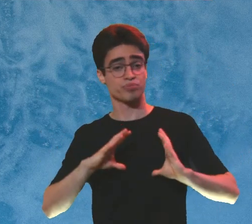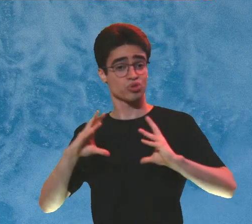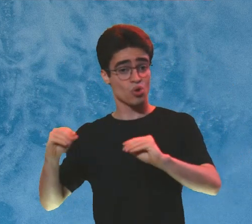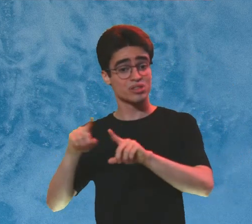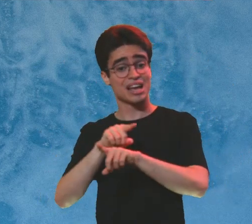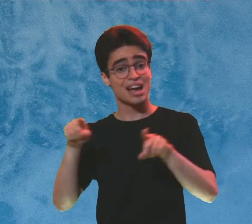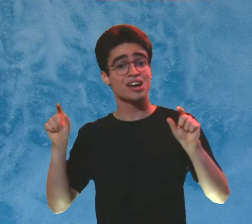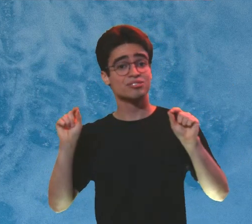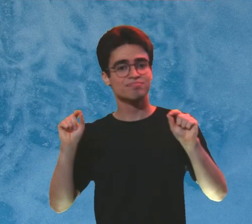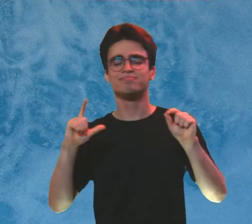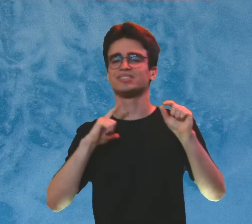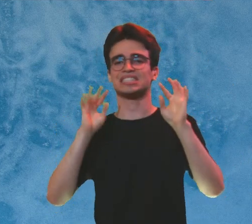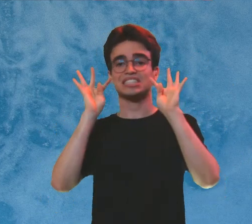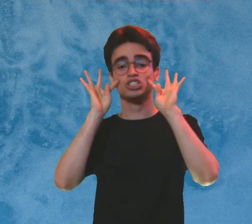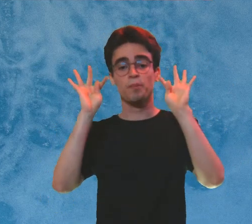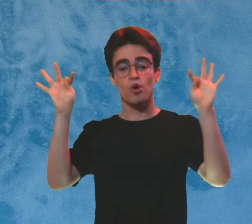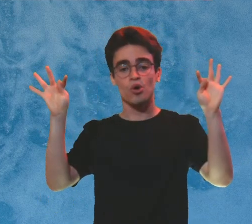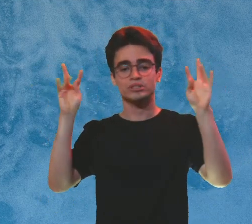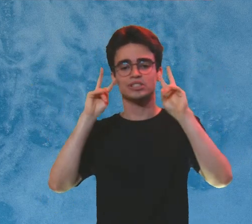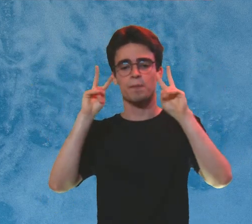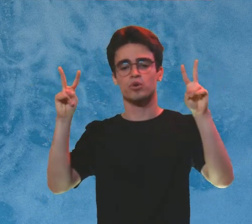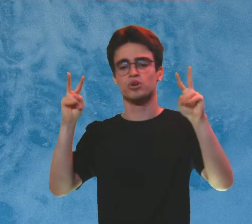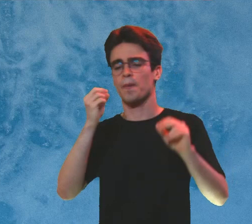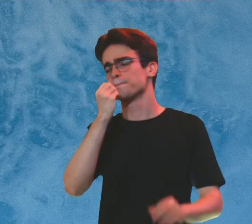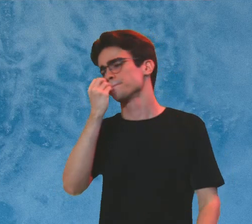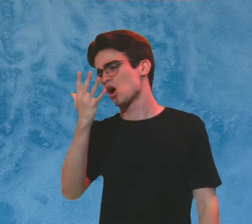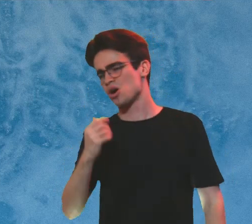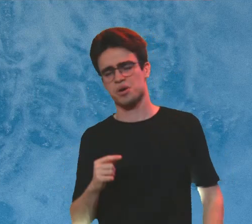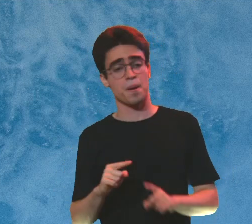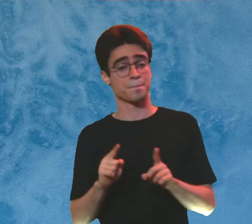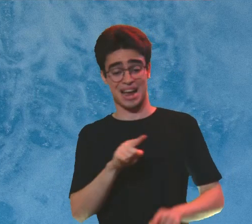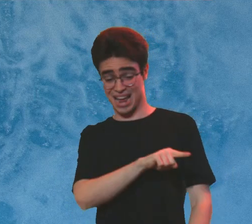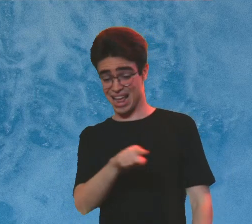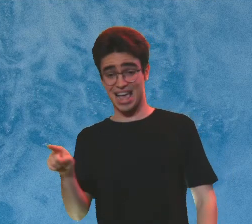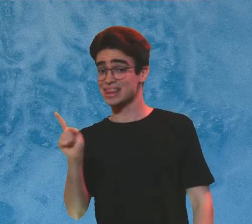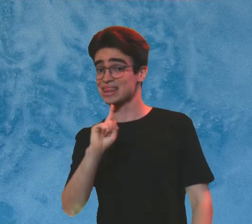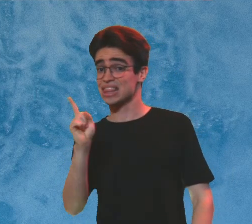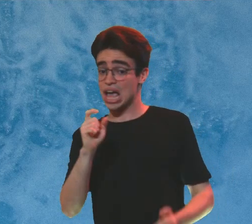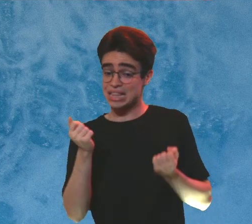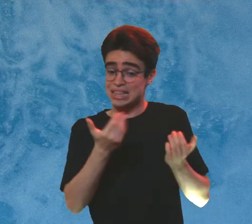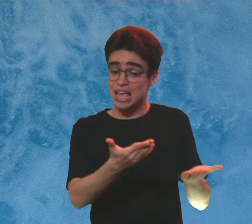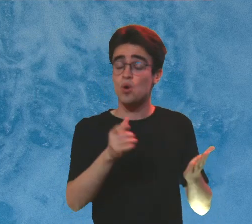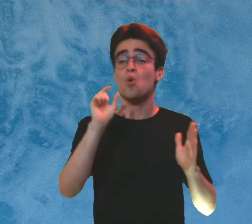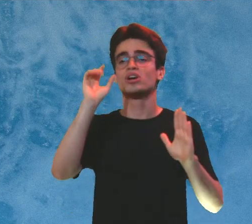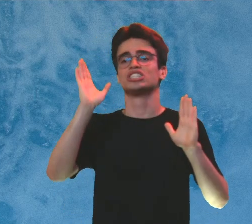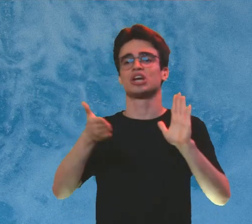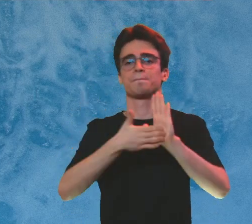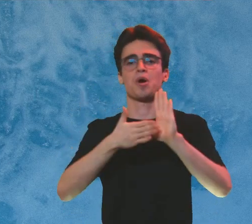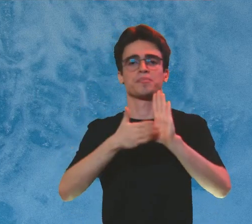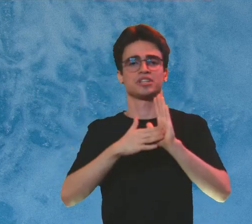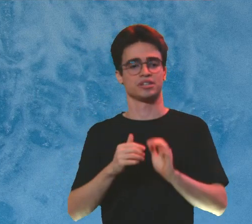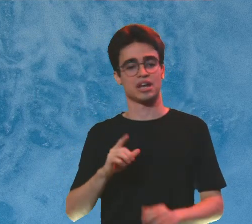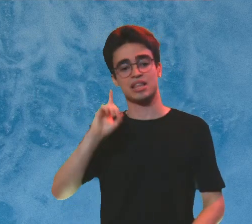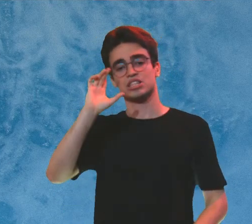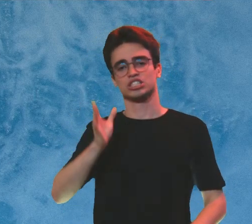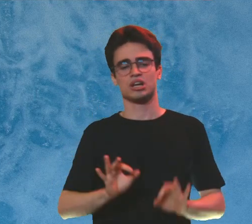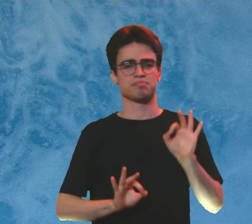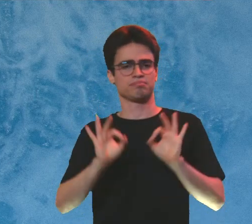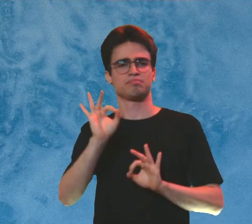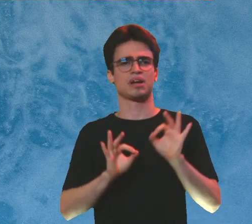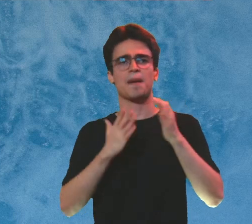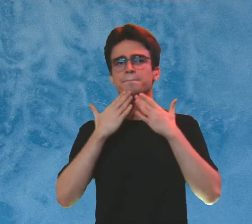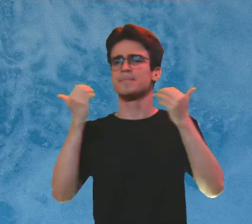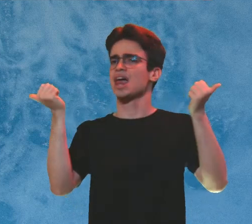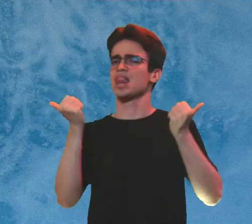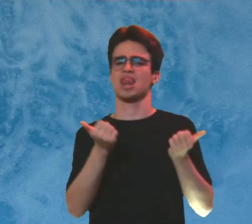estes receberam bom testemunho por meio da fé. No entanto, nenhum deles recebeu o que havia sido prometido. Deus havia planejado algo melhor